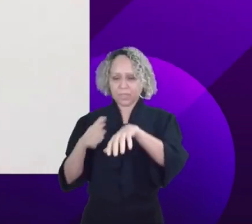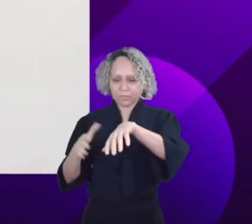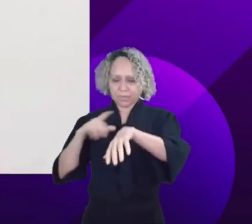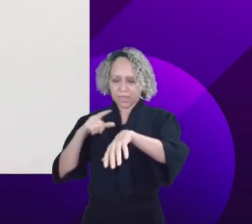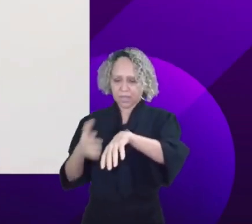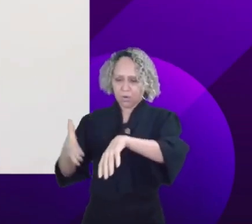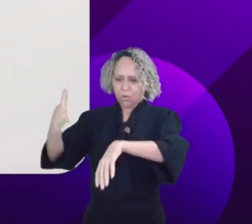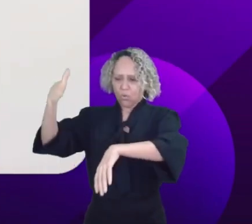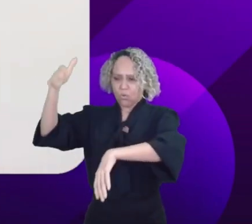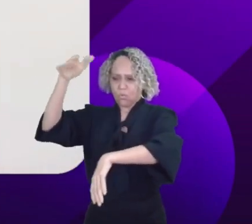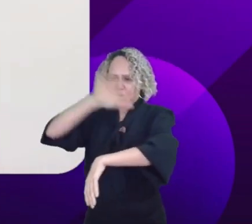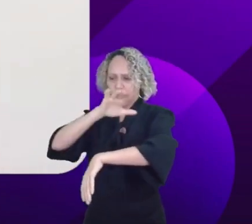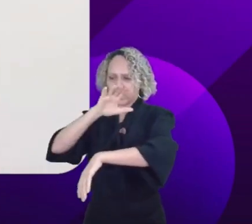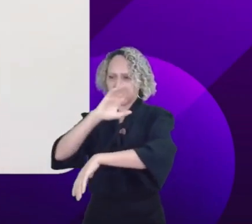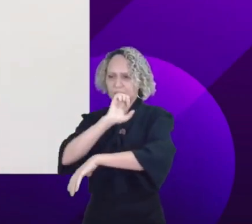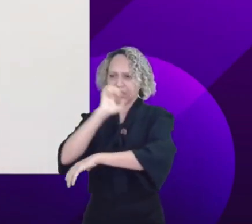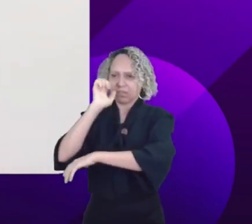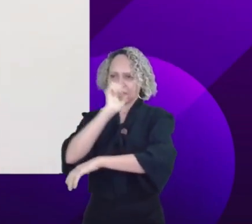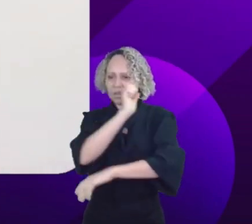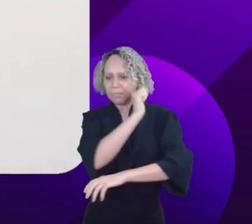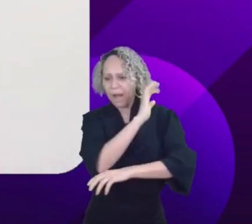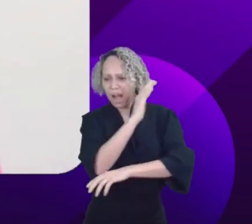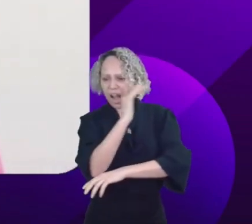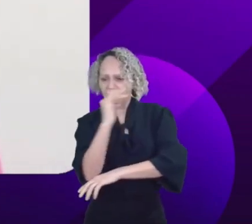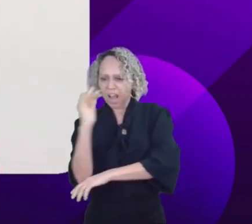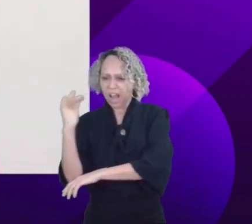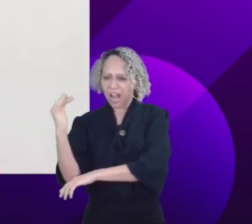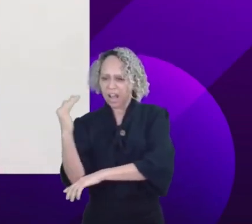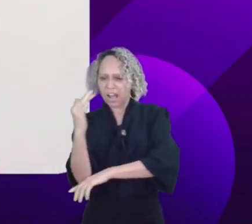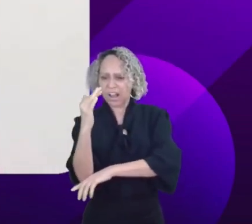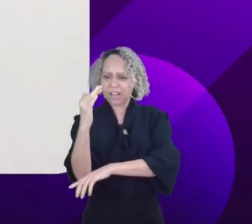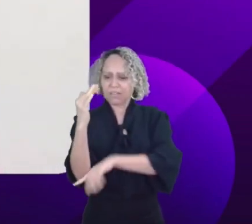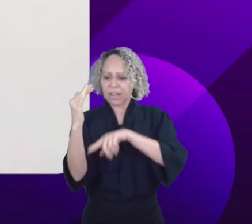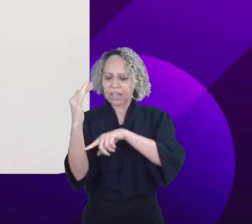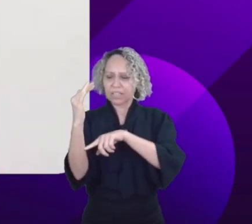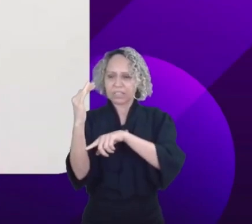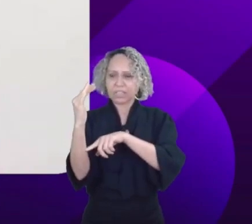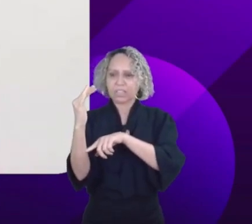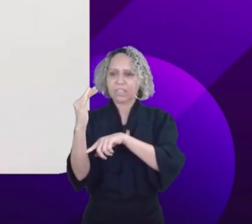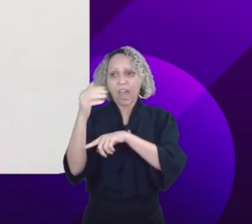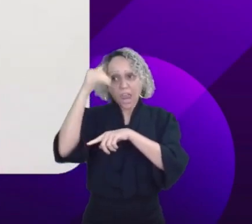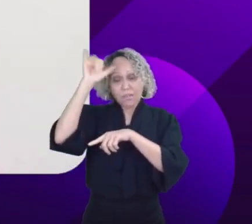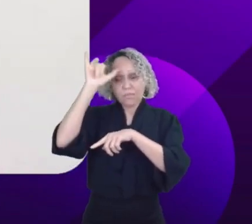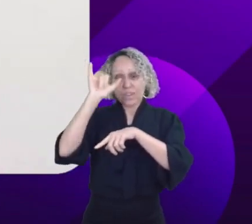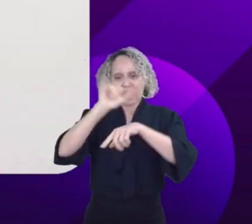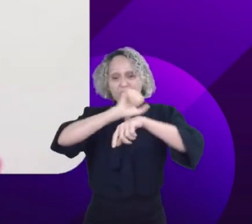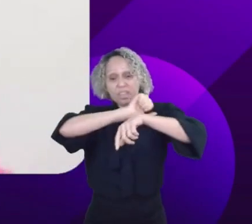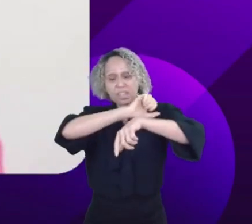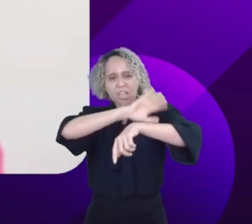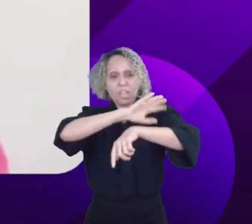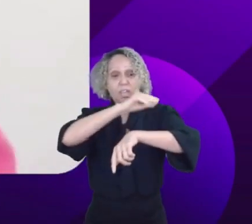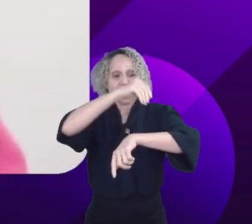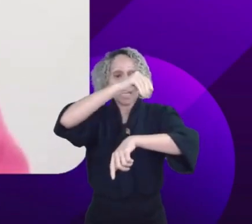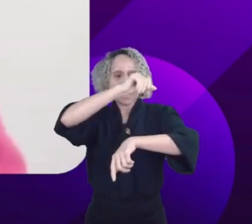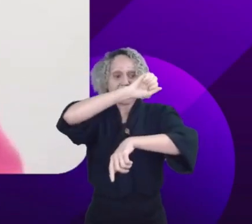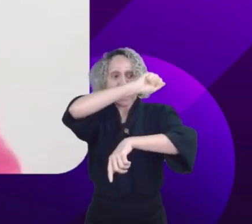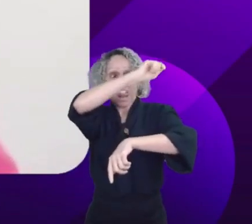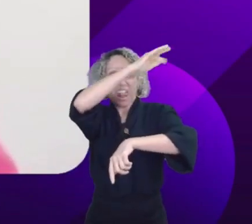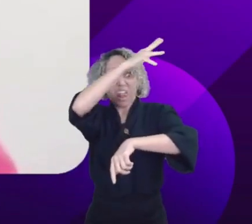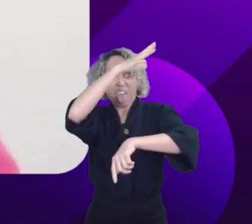prevenção e monitoramento das áreas, porque os municípios mais atingidos ficam em áreas de rios. Então, esse